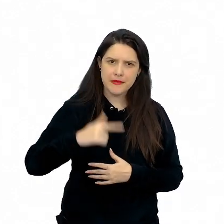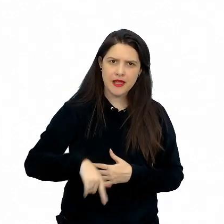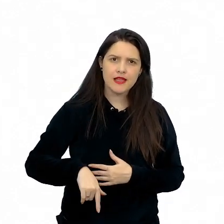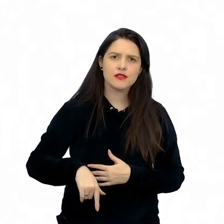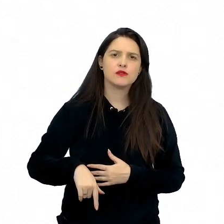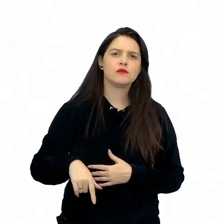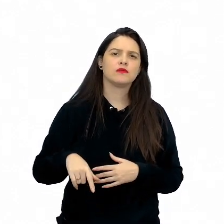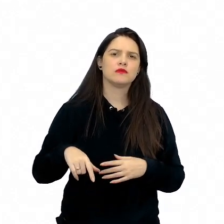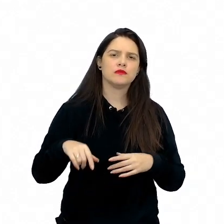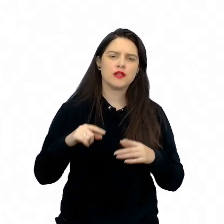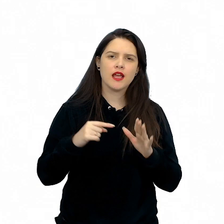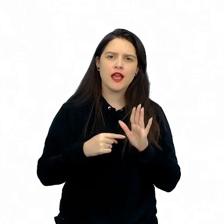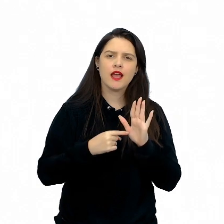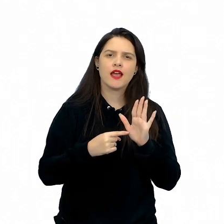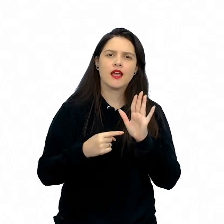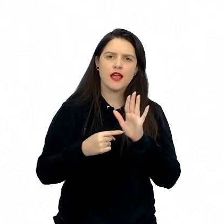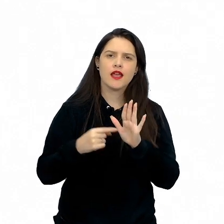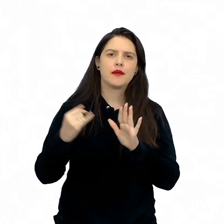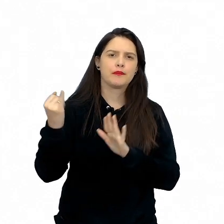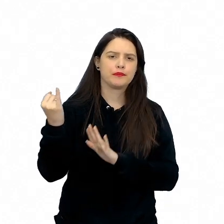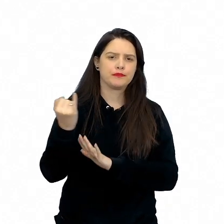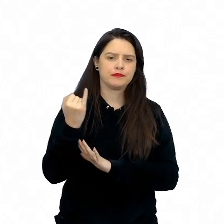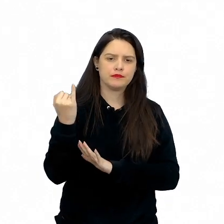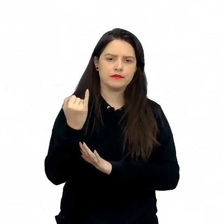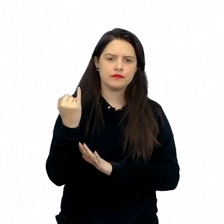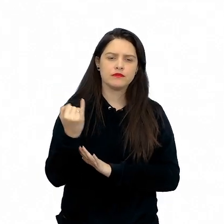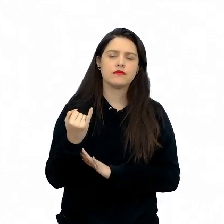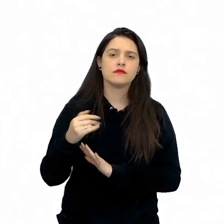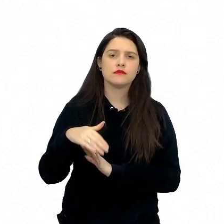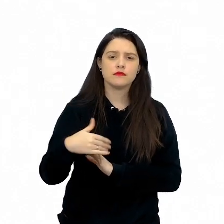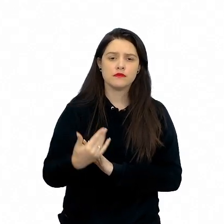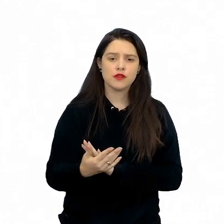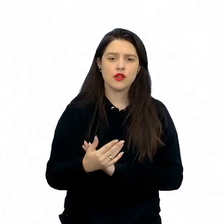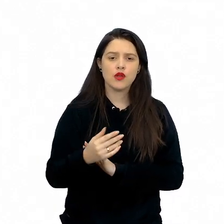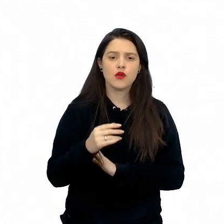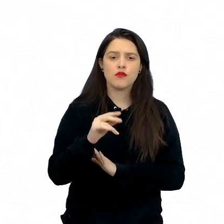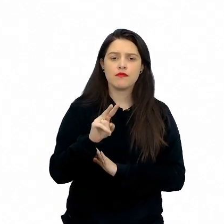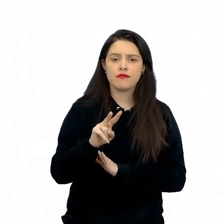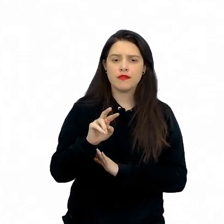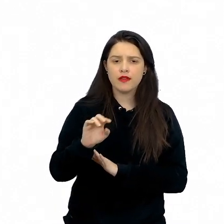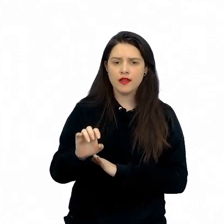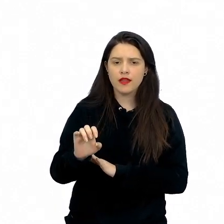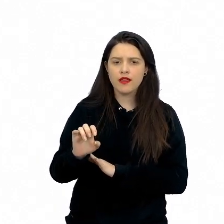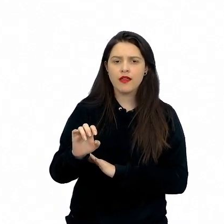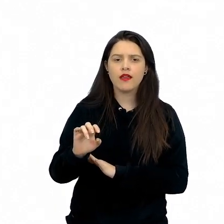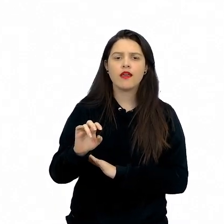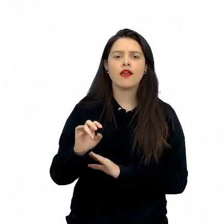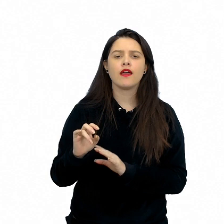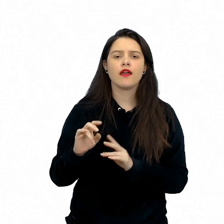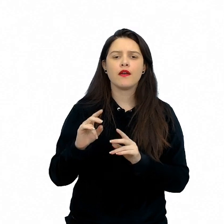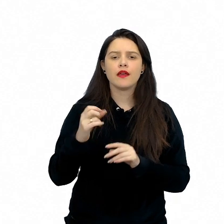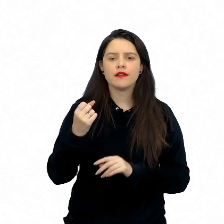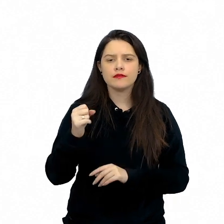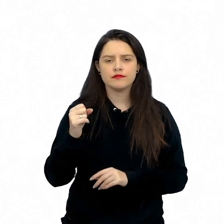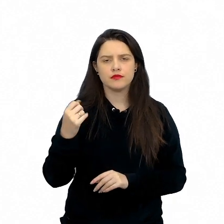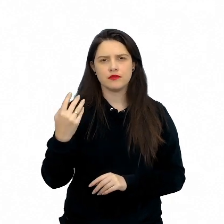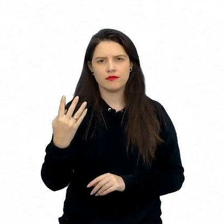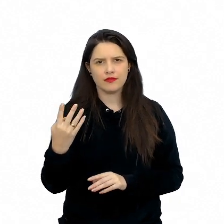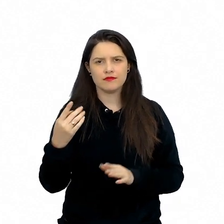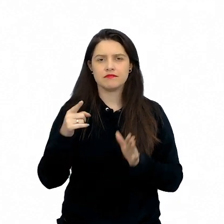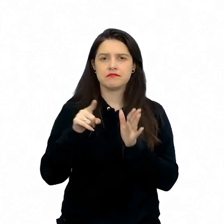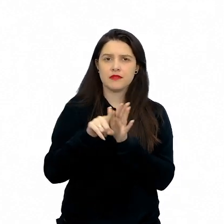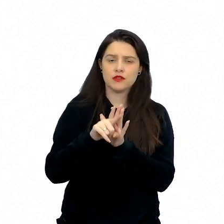ter esse pensamento hipotético. V é altura? Então, será que eu respondi a